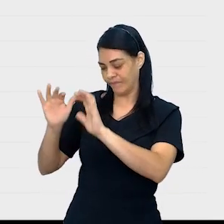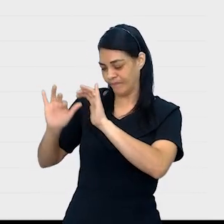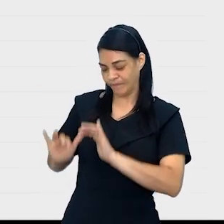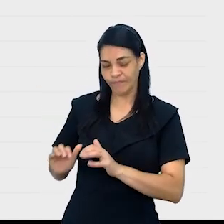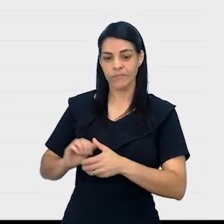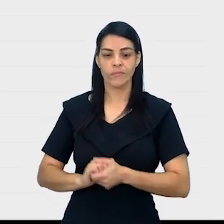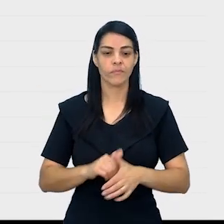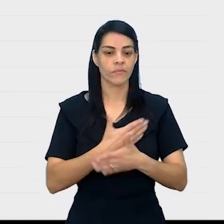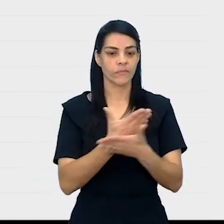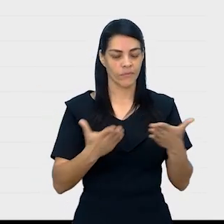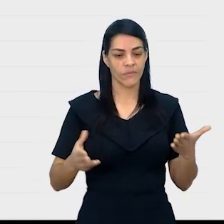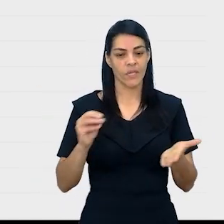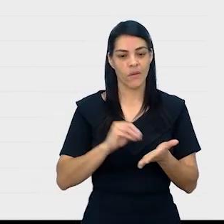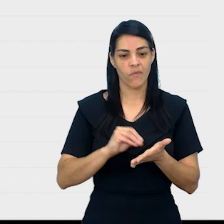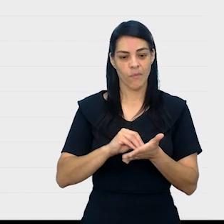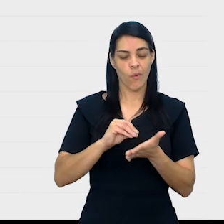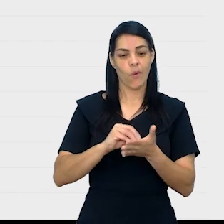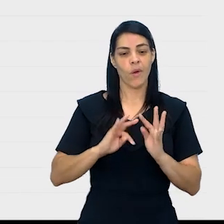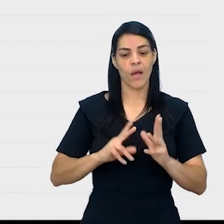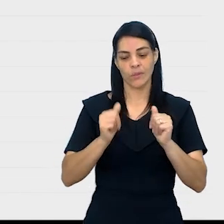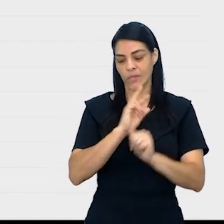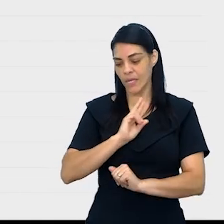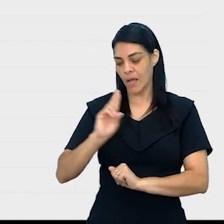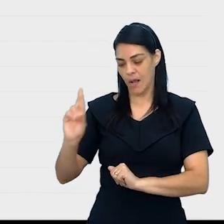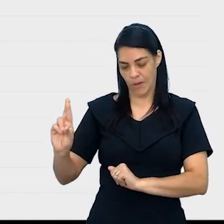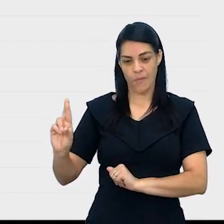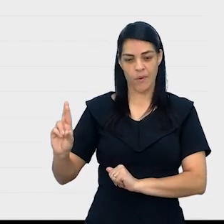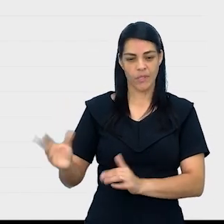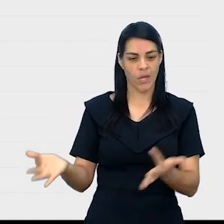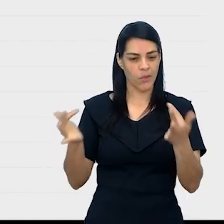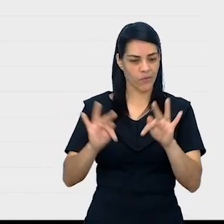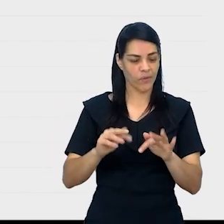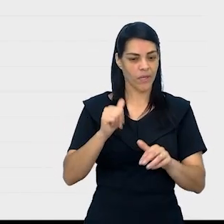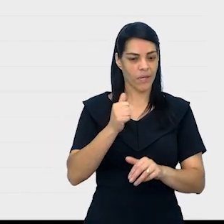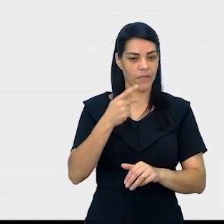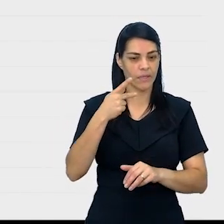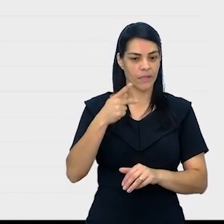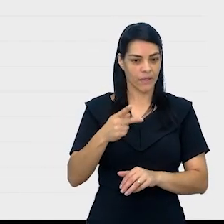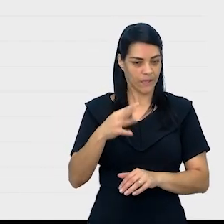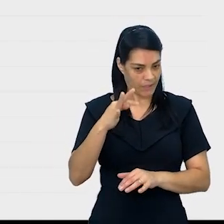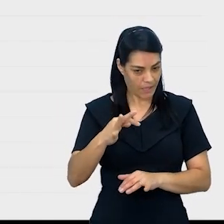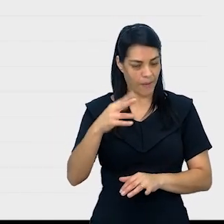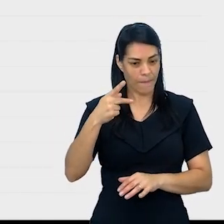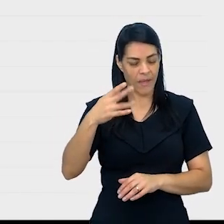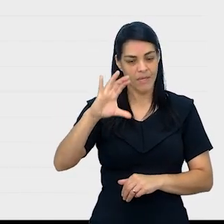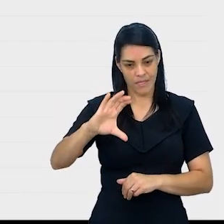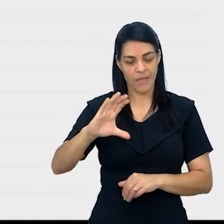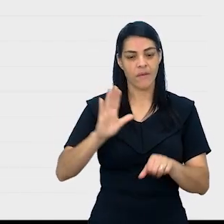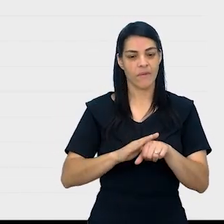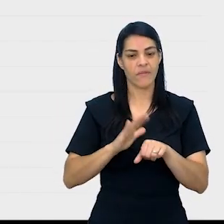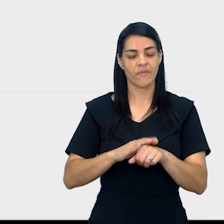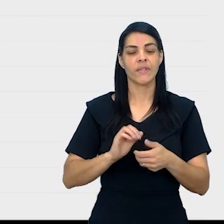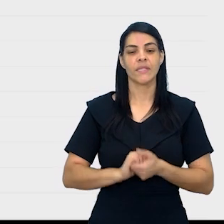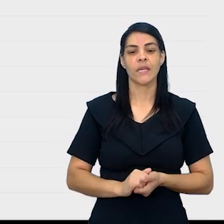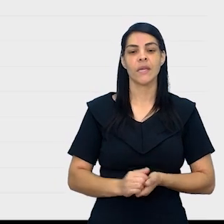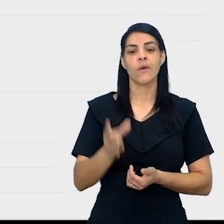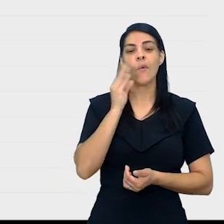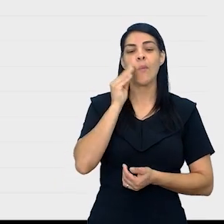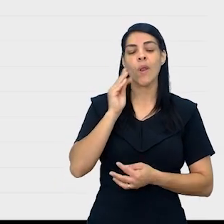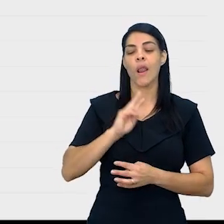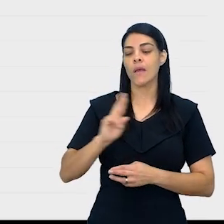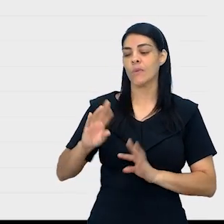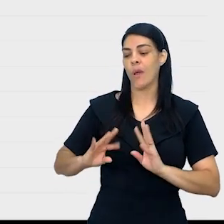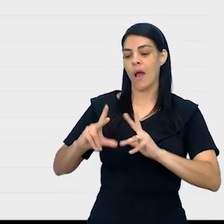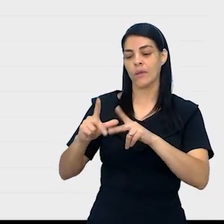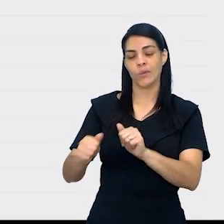vamos encaminhar aí Todos Os questionamentos né do departamento eu vou tentar responder aí a